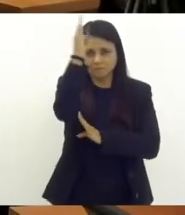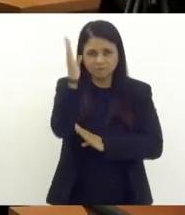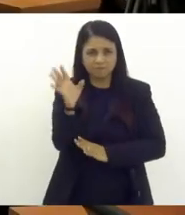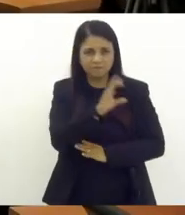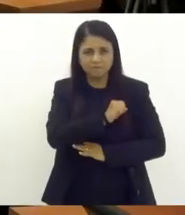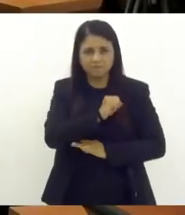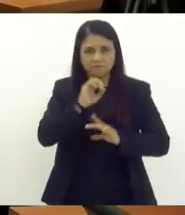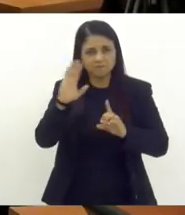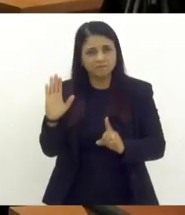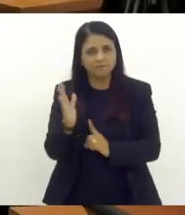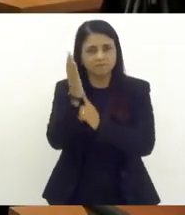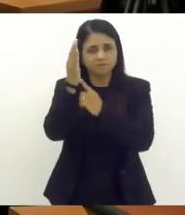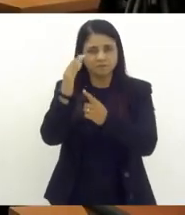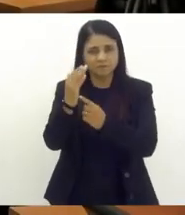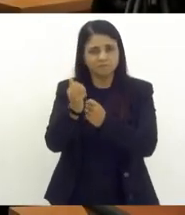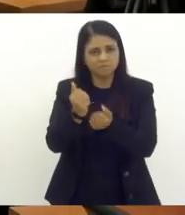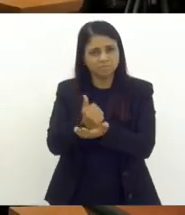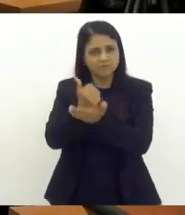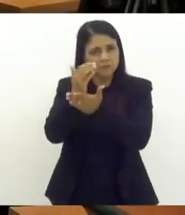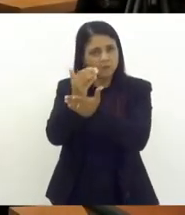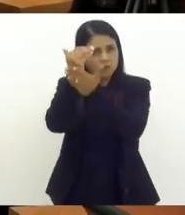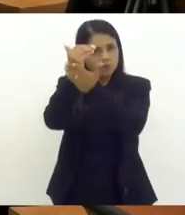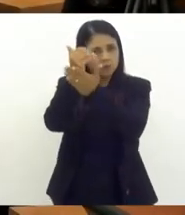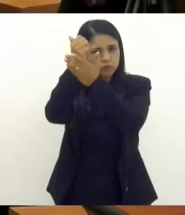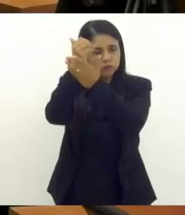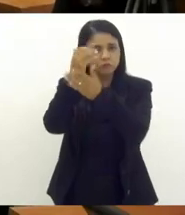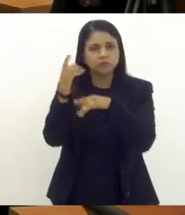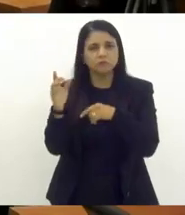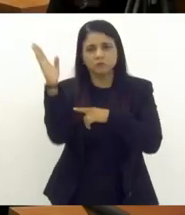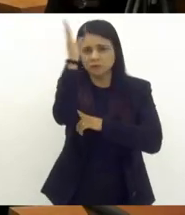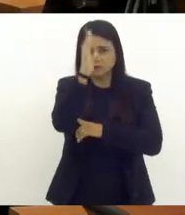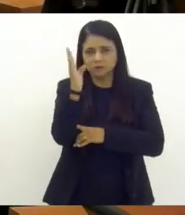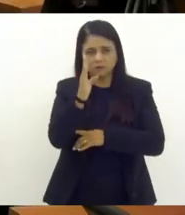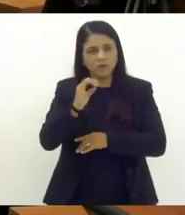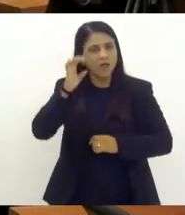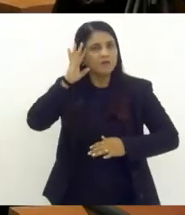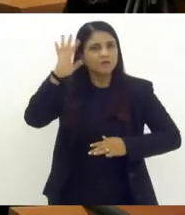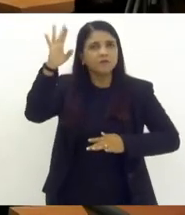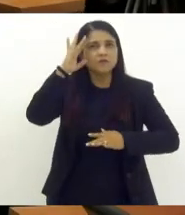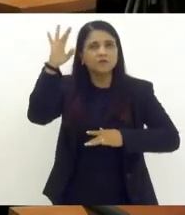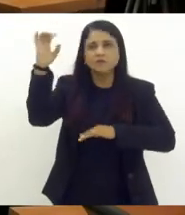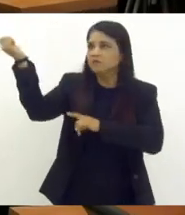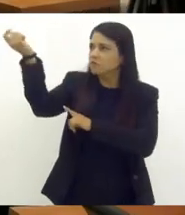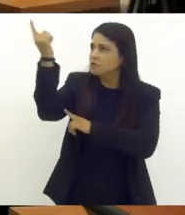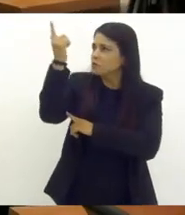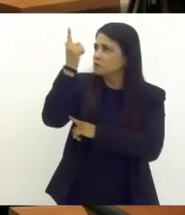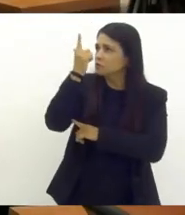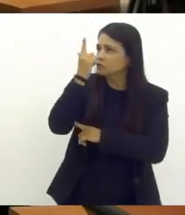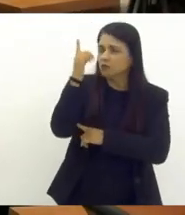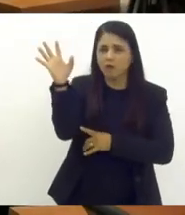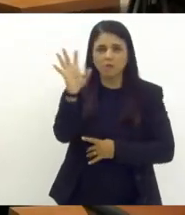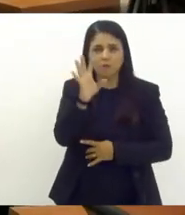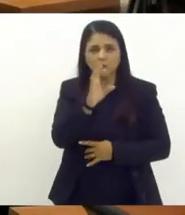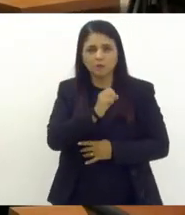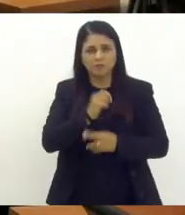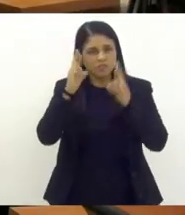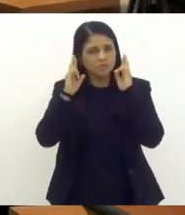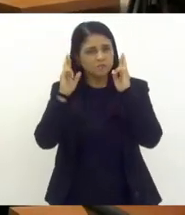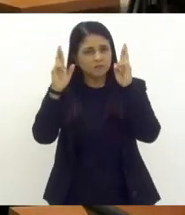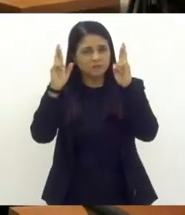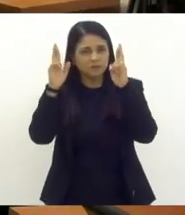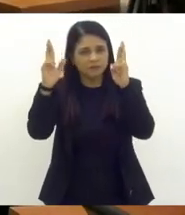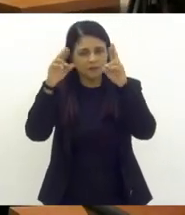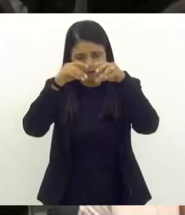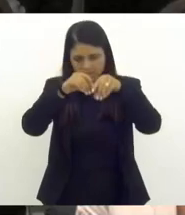Amado salve sal Brasil com sonho intenso vai o vívido de amor e de